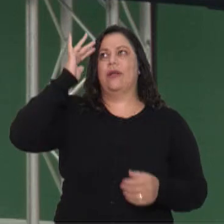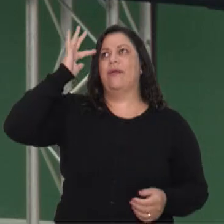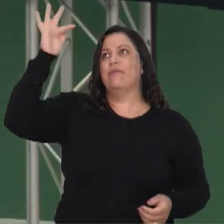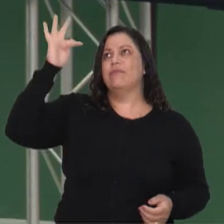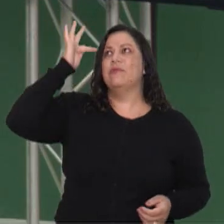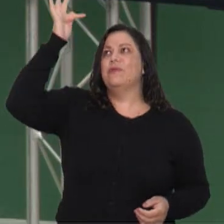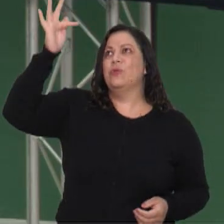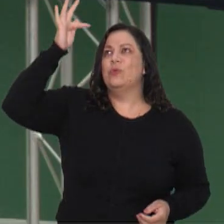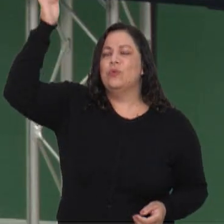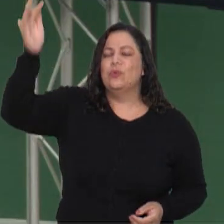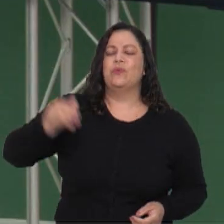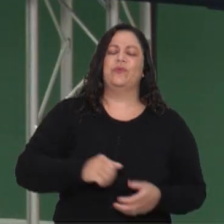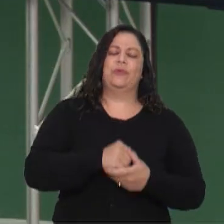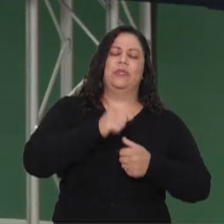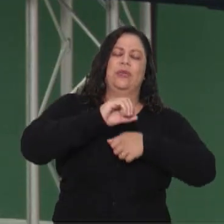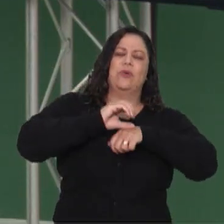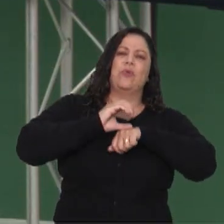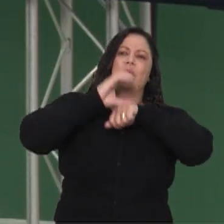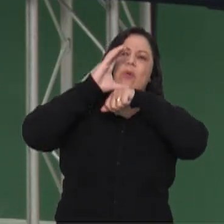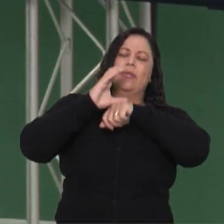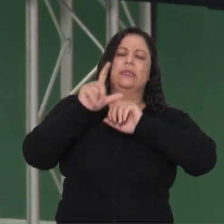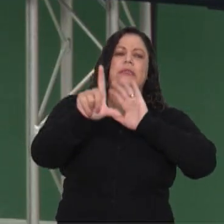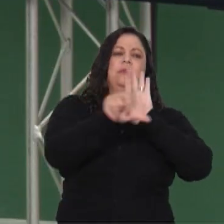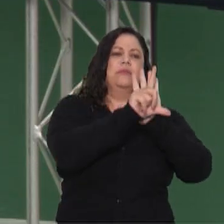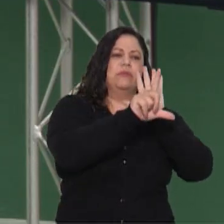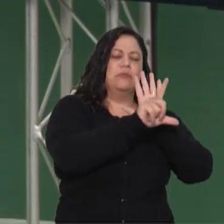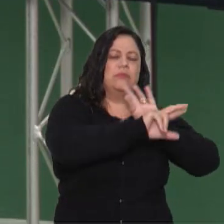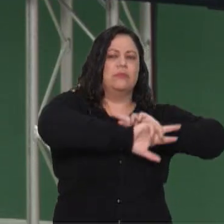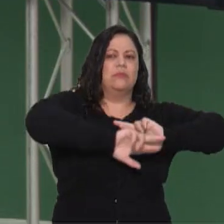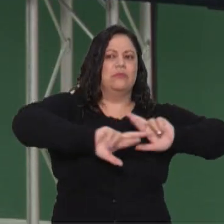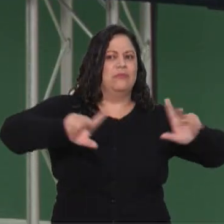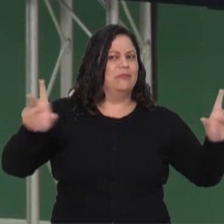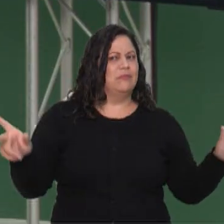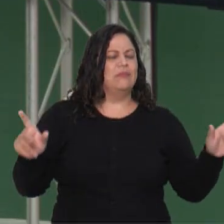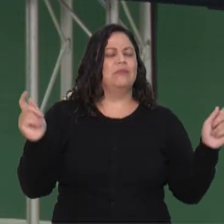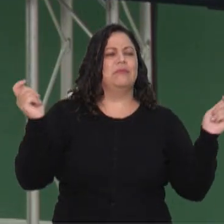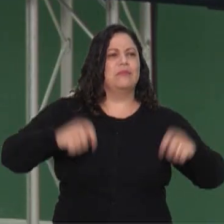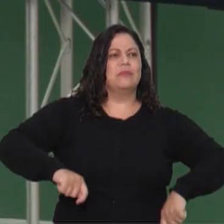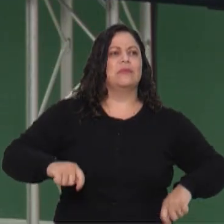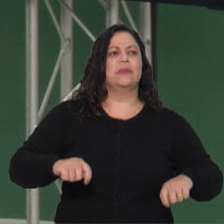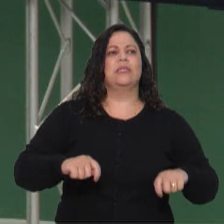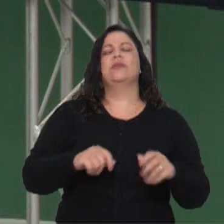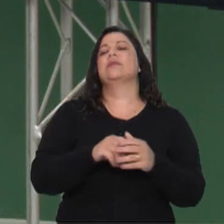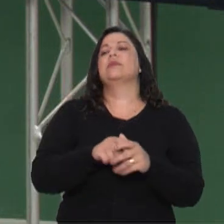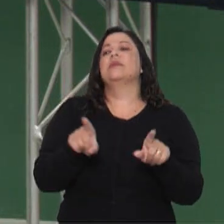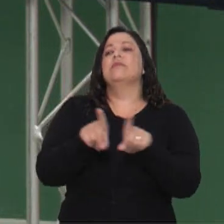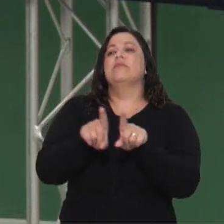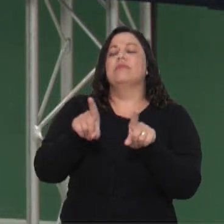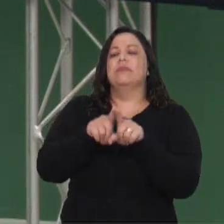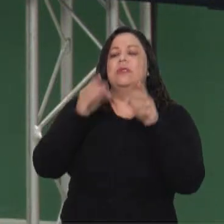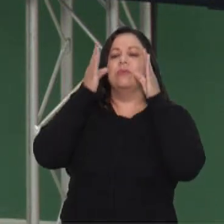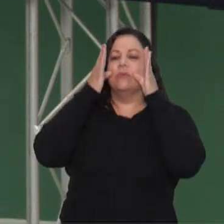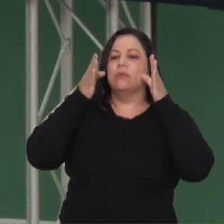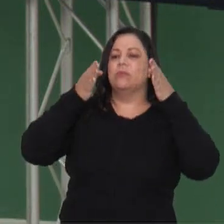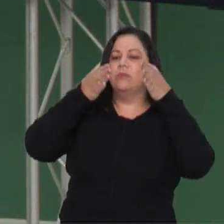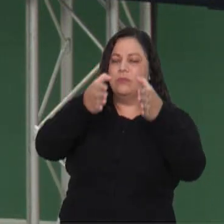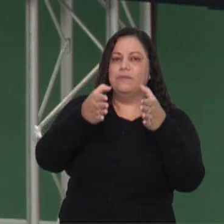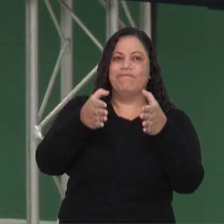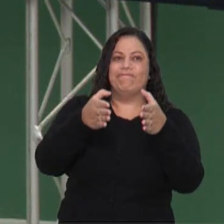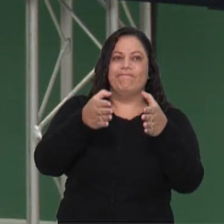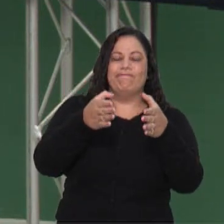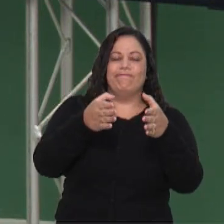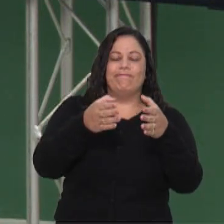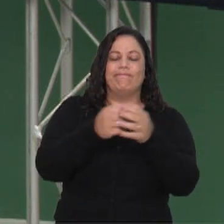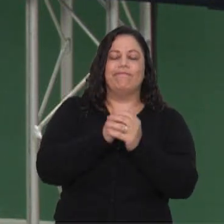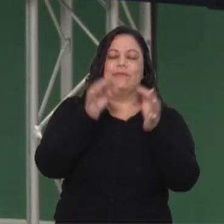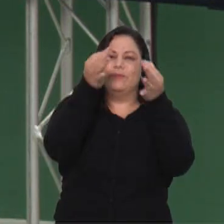conhecimento, leis, como se fazem as leis, e culmina na questão da